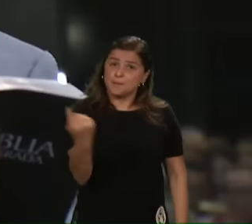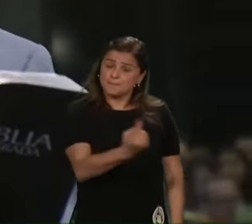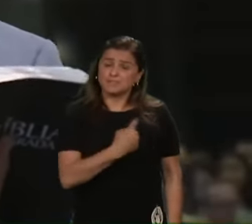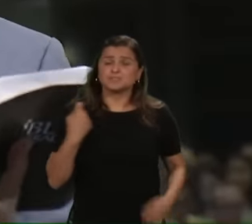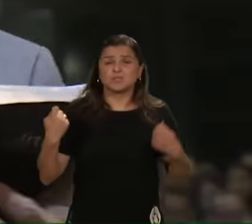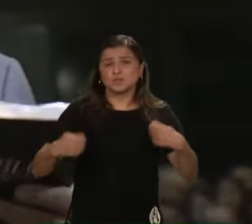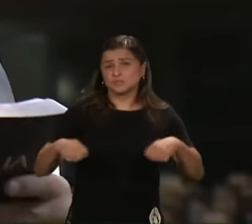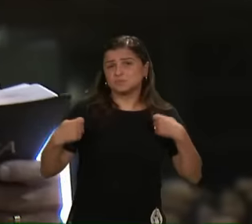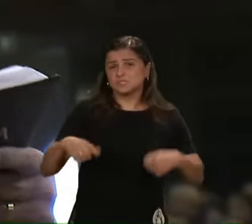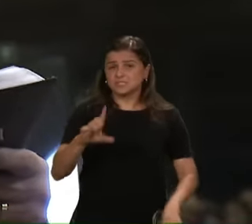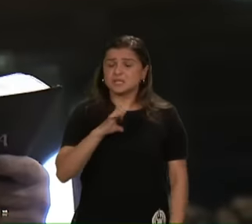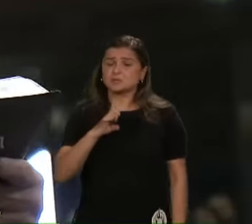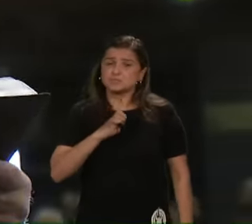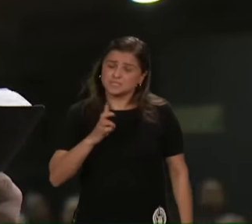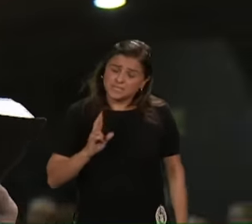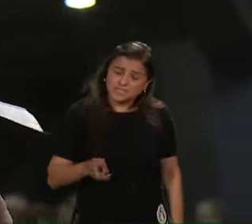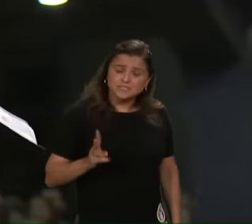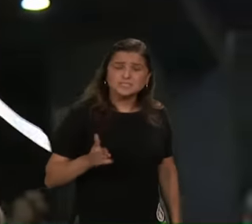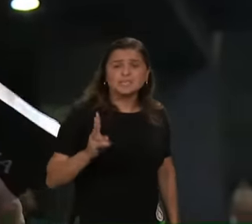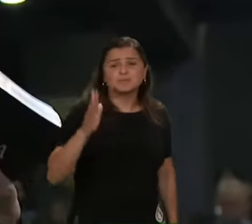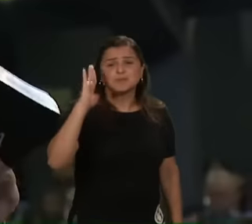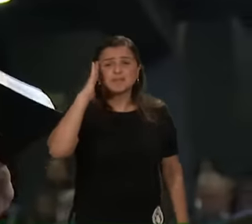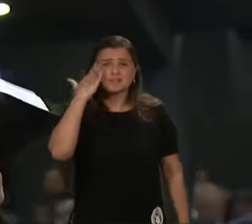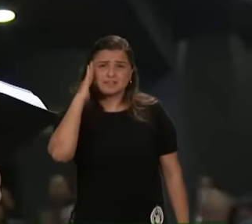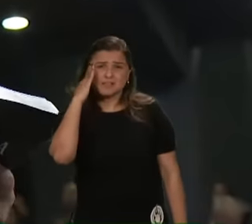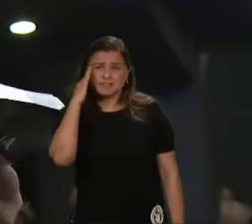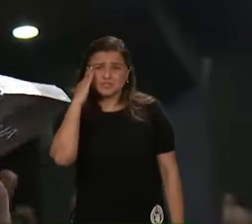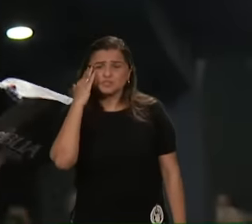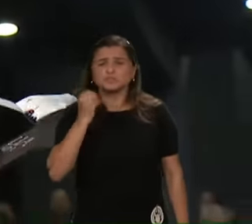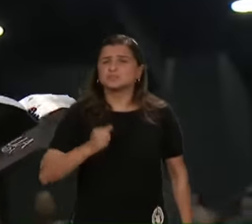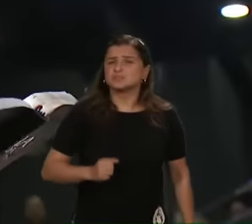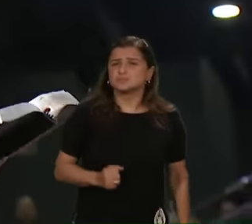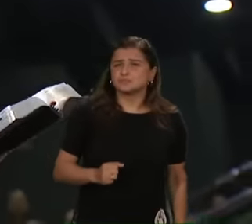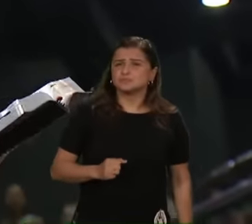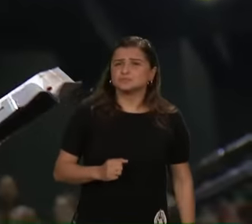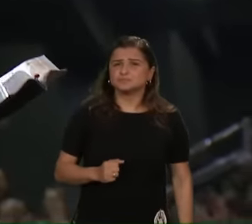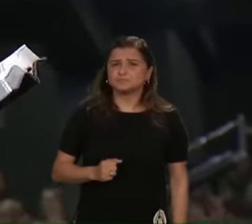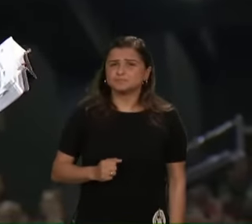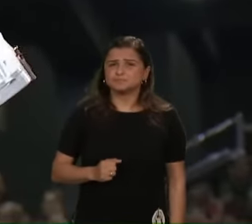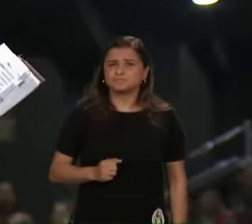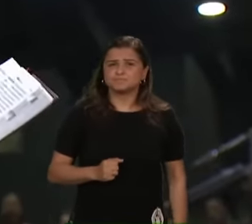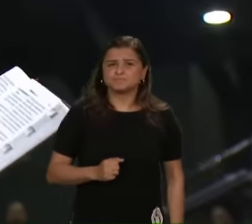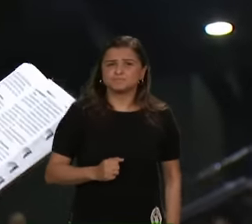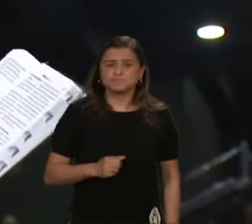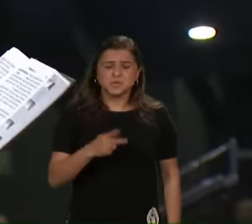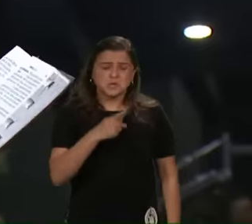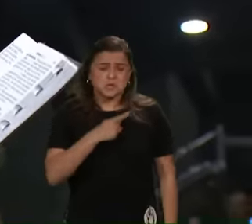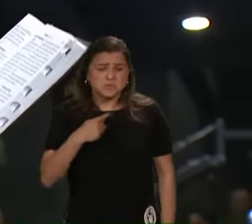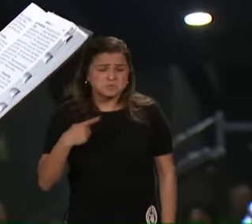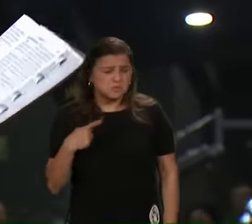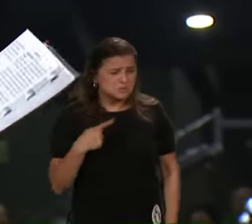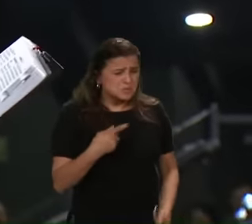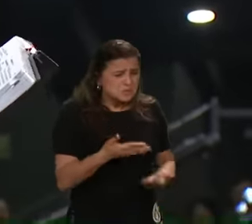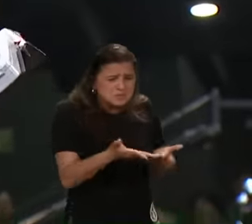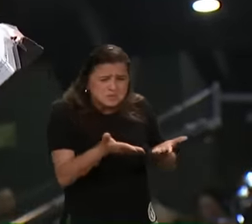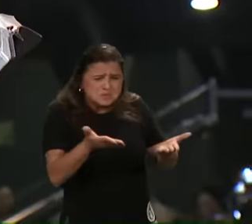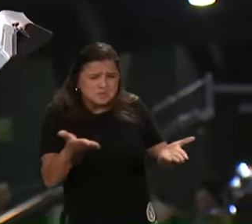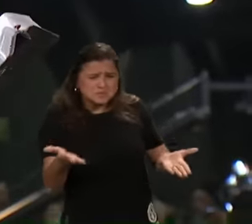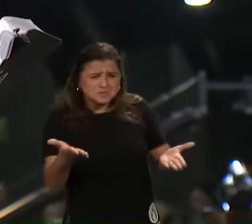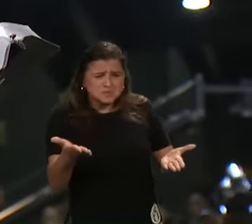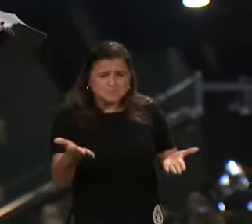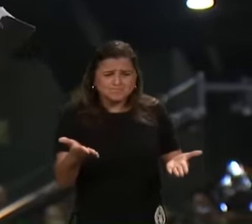que ter sempre essa compreensão. Muitos pastores destruíram a minha vinha.